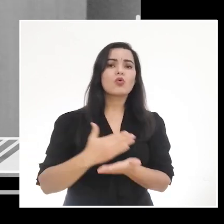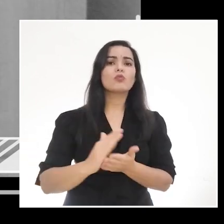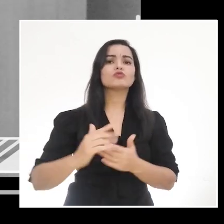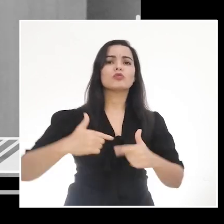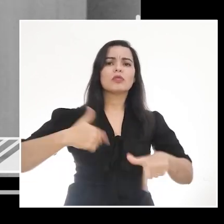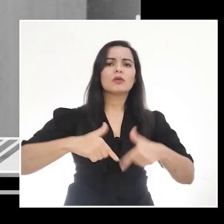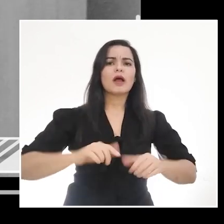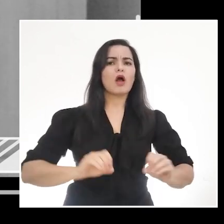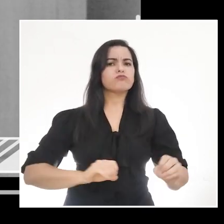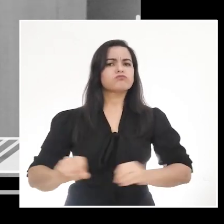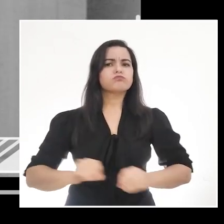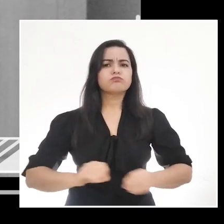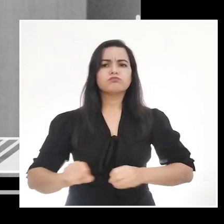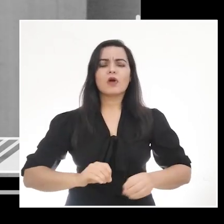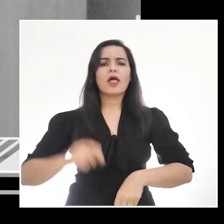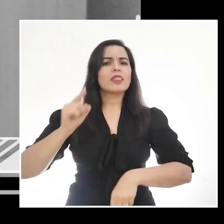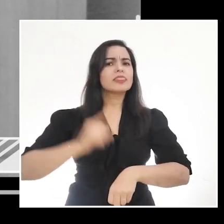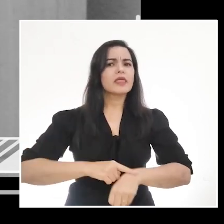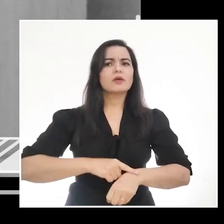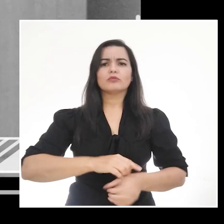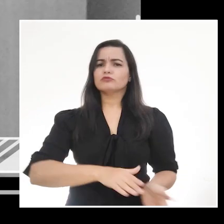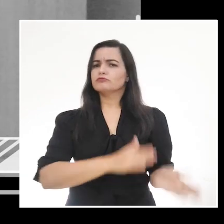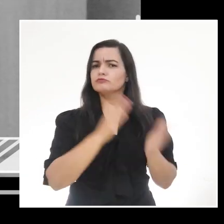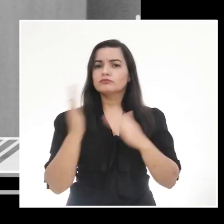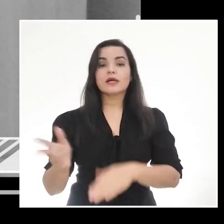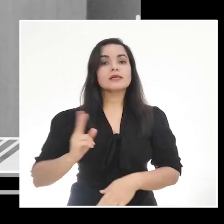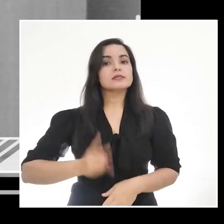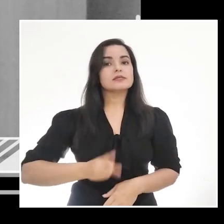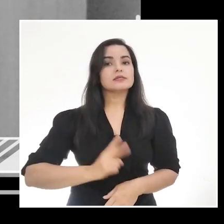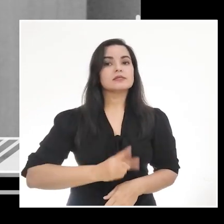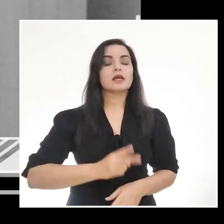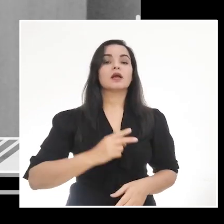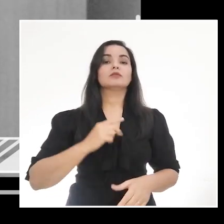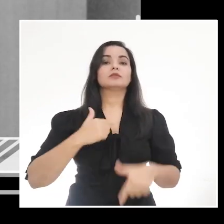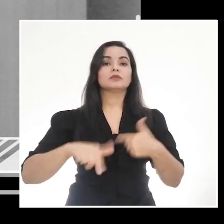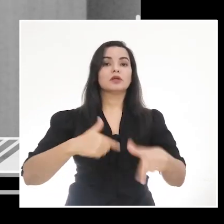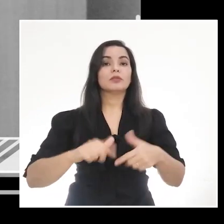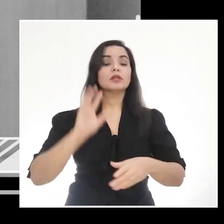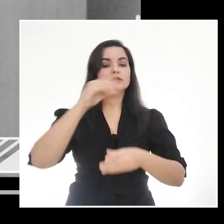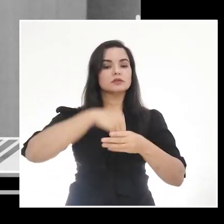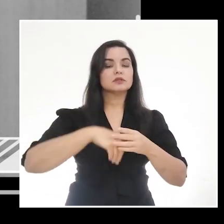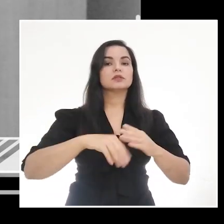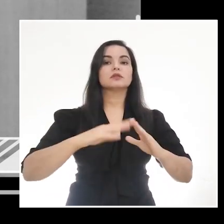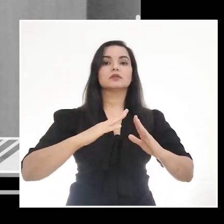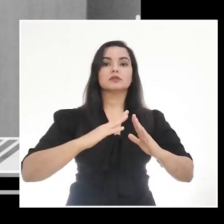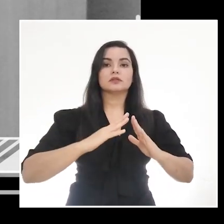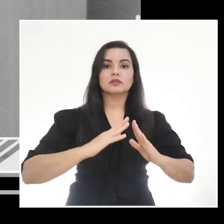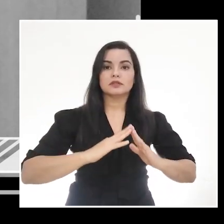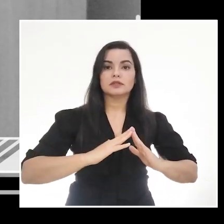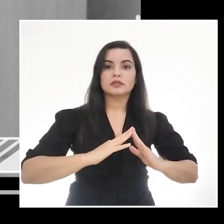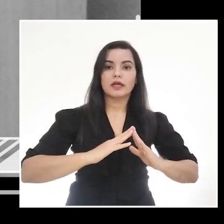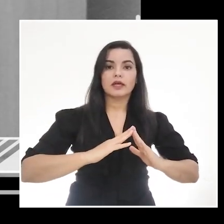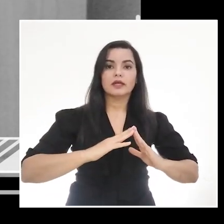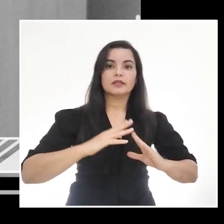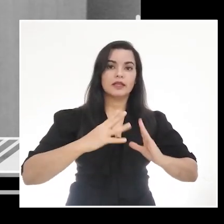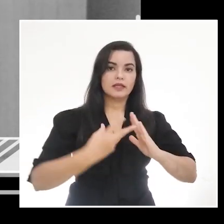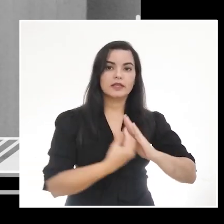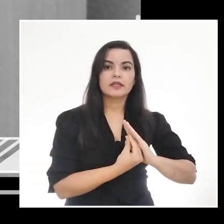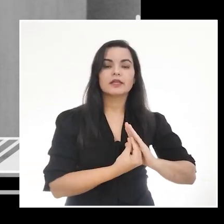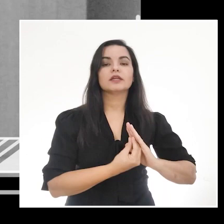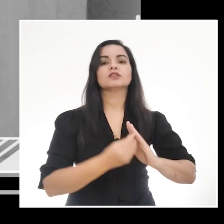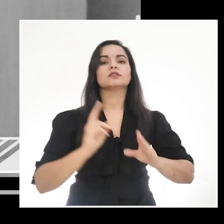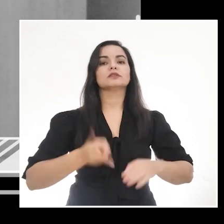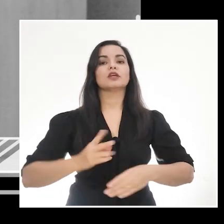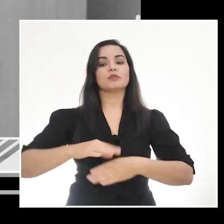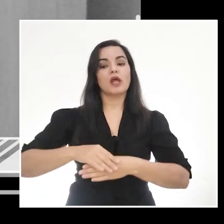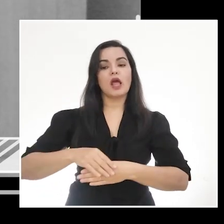a MPC e assim fui até me tornar um obreiro de tempo integral, sempre trabalhando na igreja como um